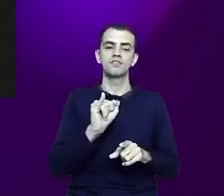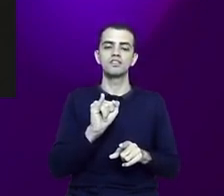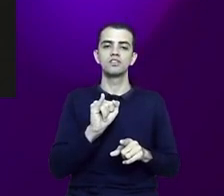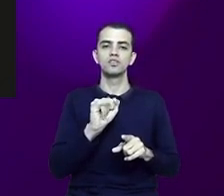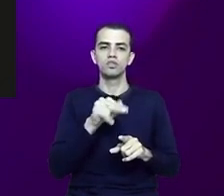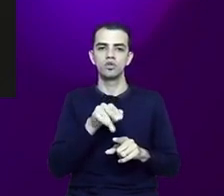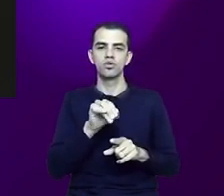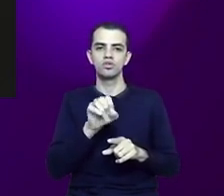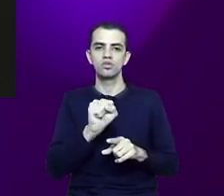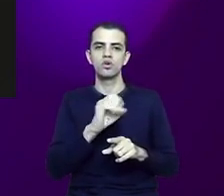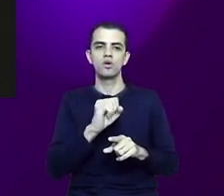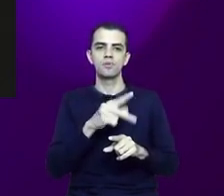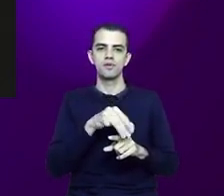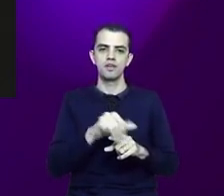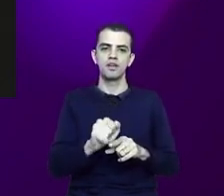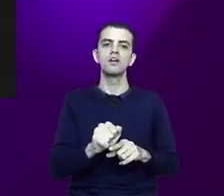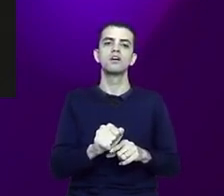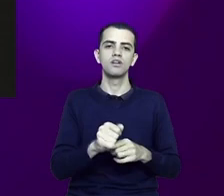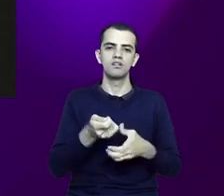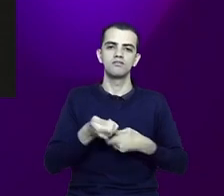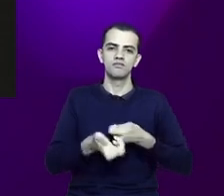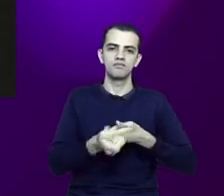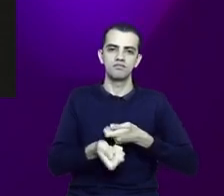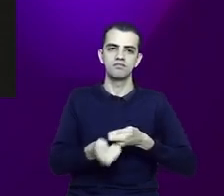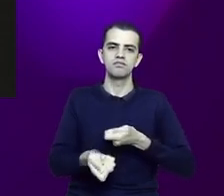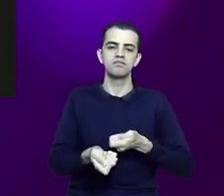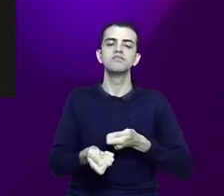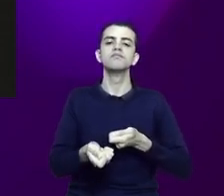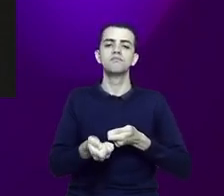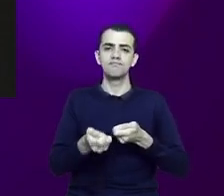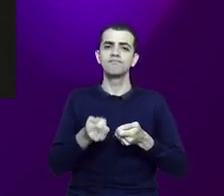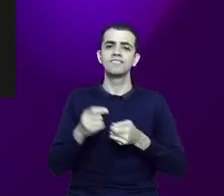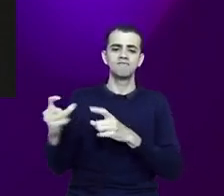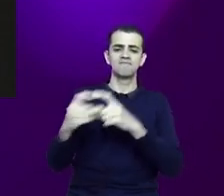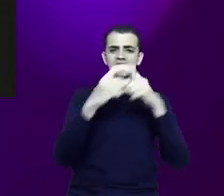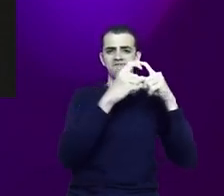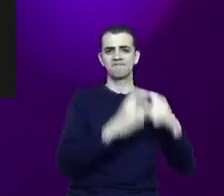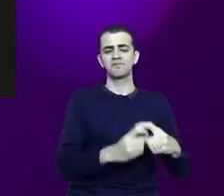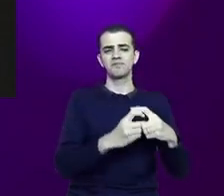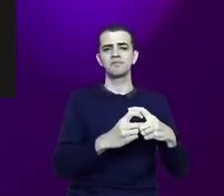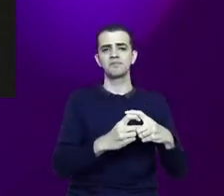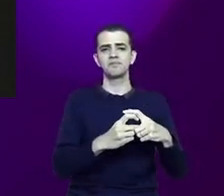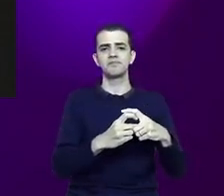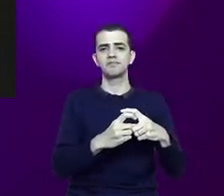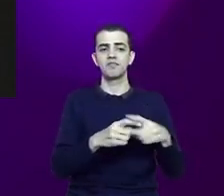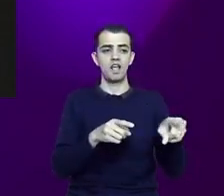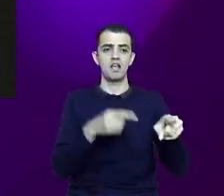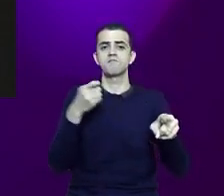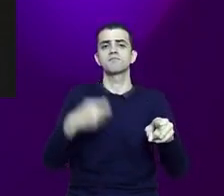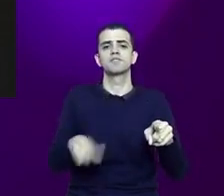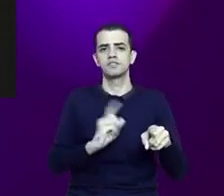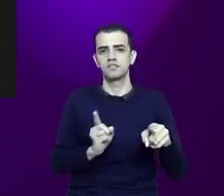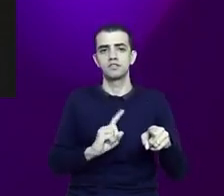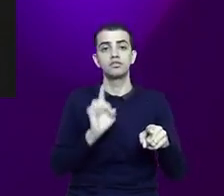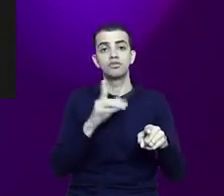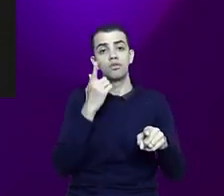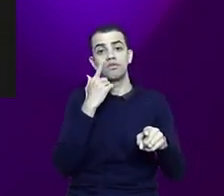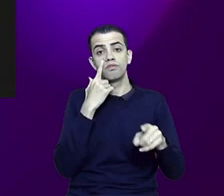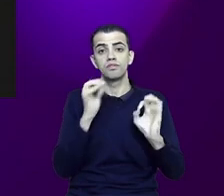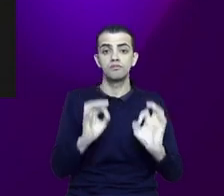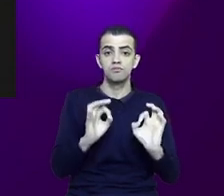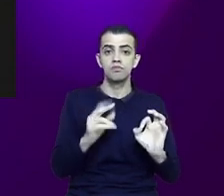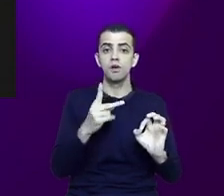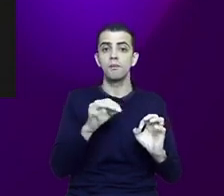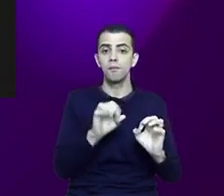que tenha, no caso a tela do fluoroscópio, direto na nossa cirurgia. Então, nesse caso, não precisa, era só para a gente checar o